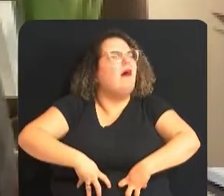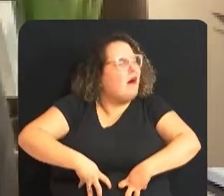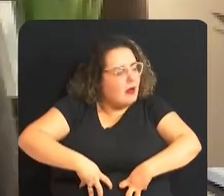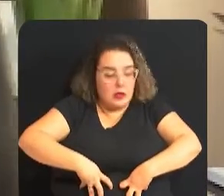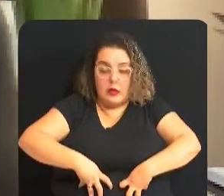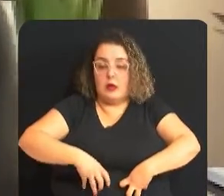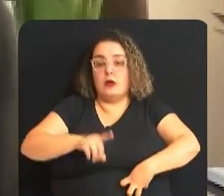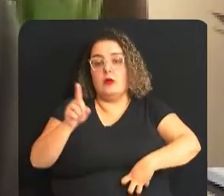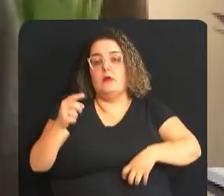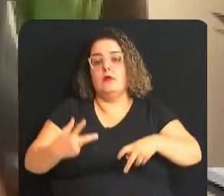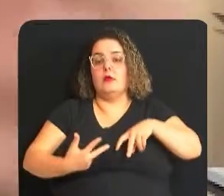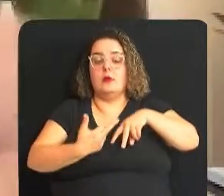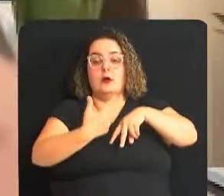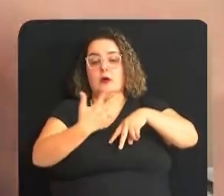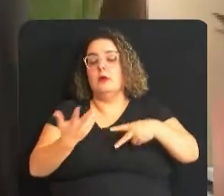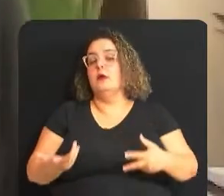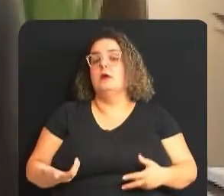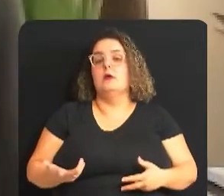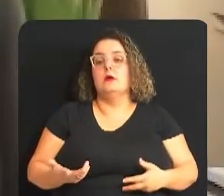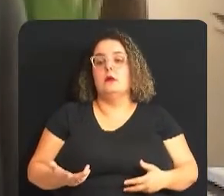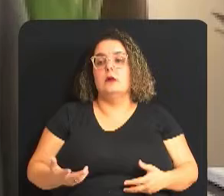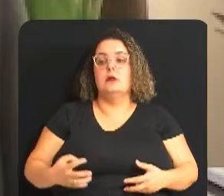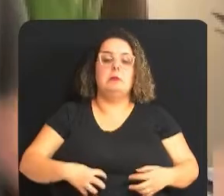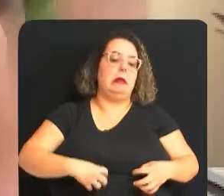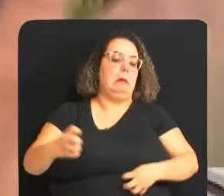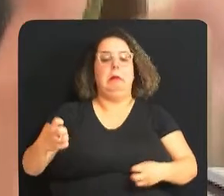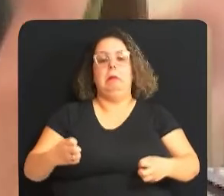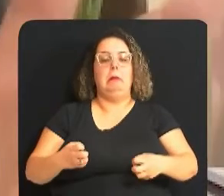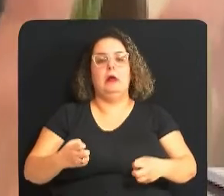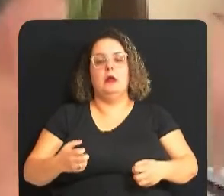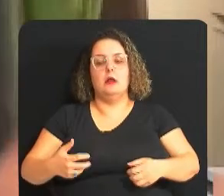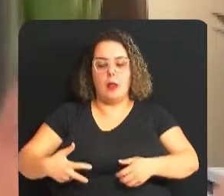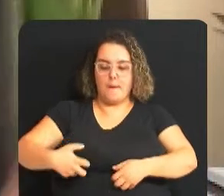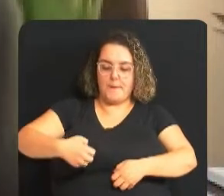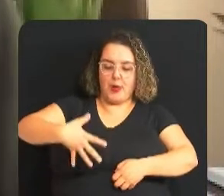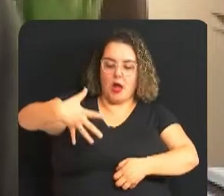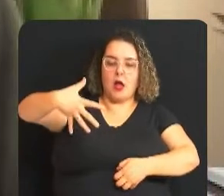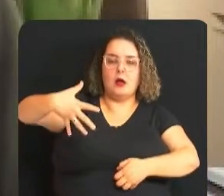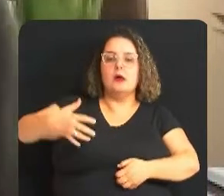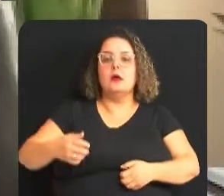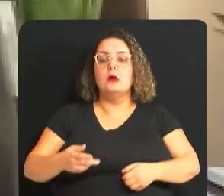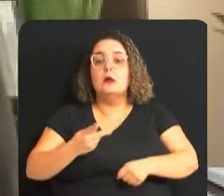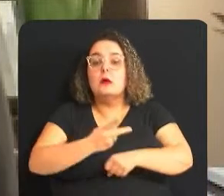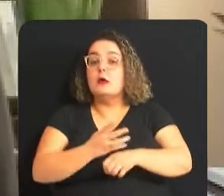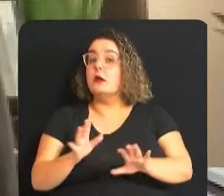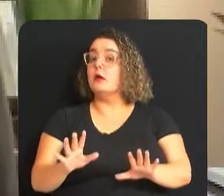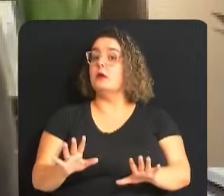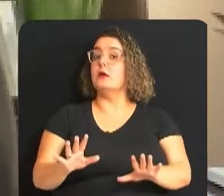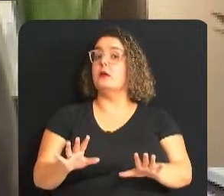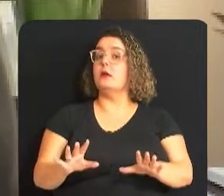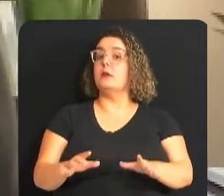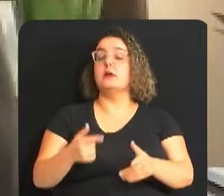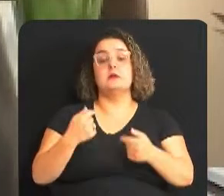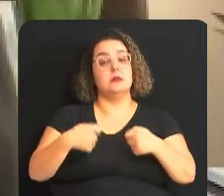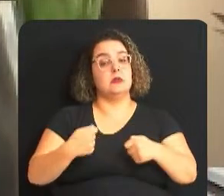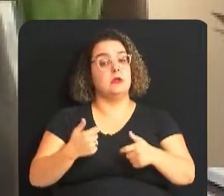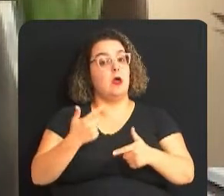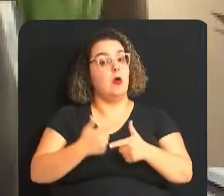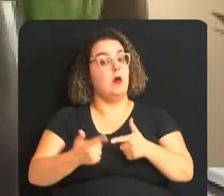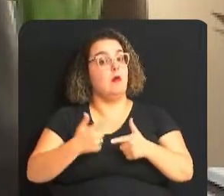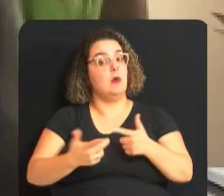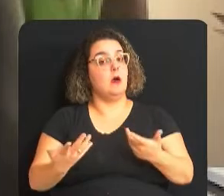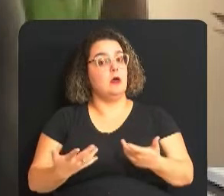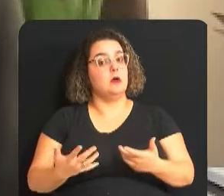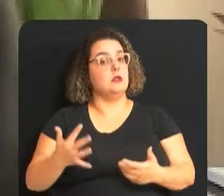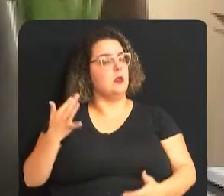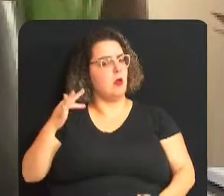vou no cirurgião para ele operar, dar um tiro e arrancar pedra. Pera, você não resolveu a origem. Se você tem cólica renal,